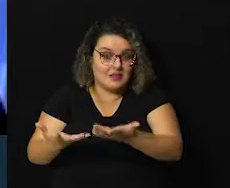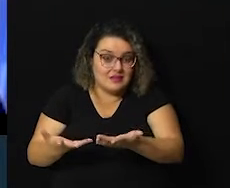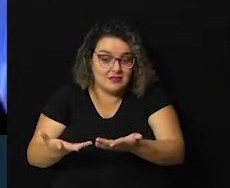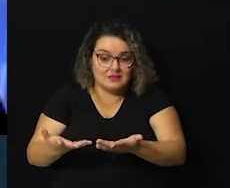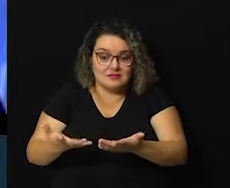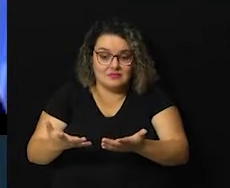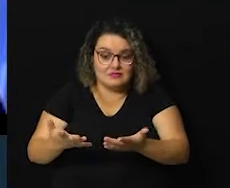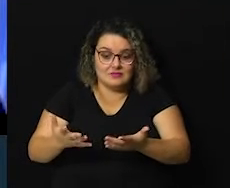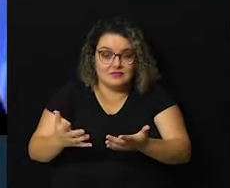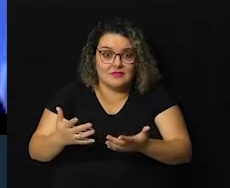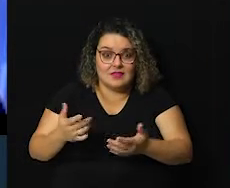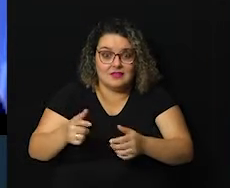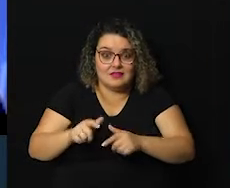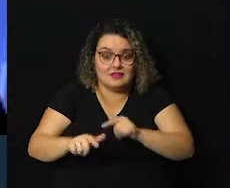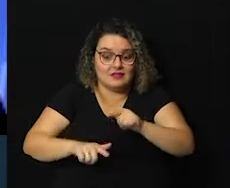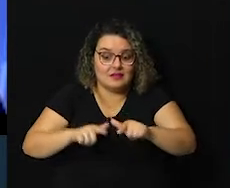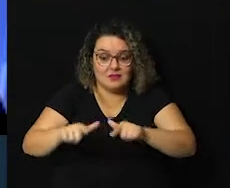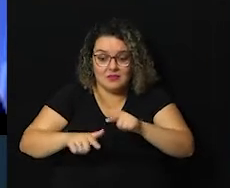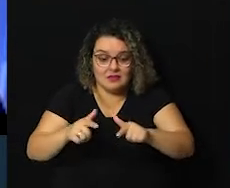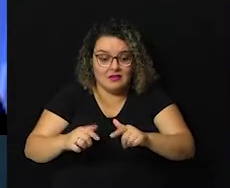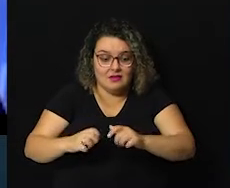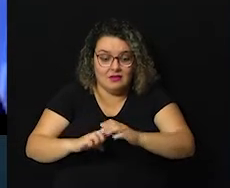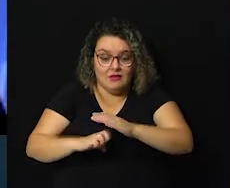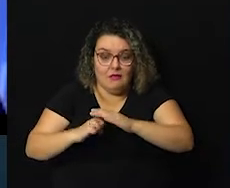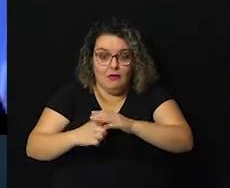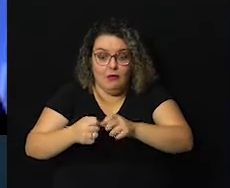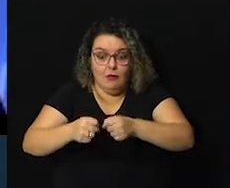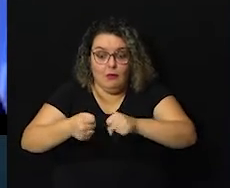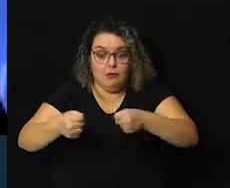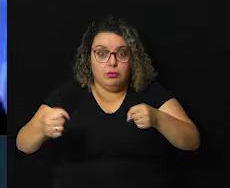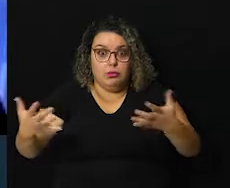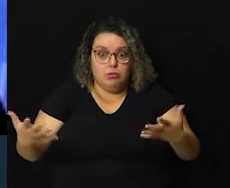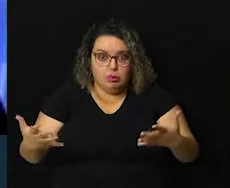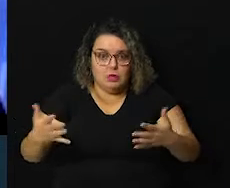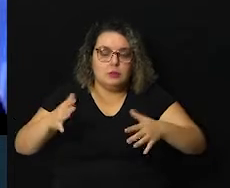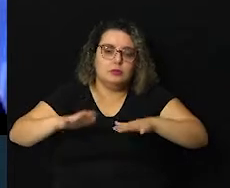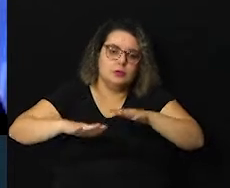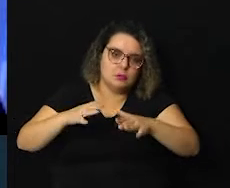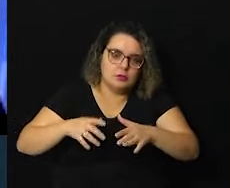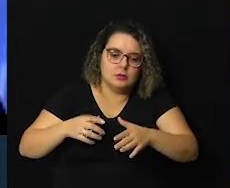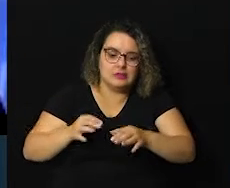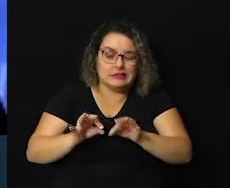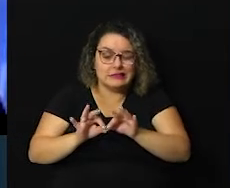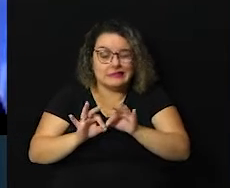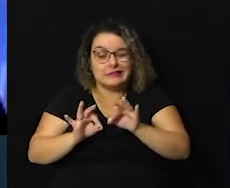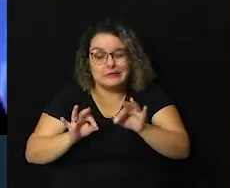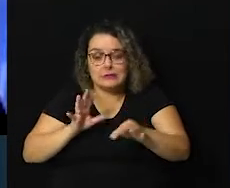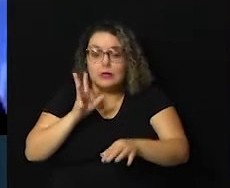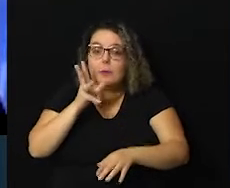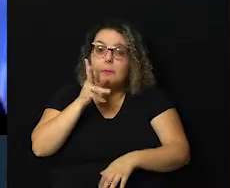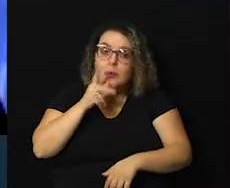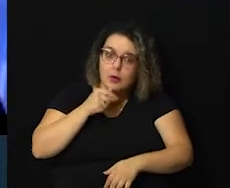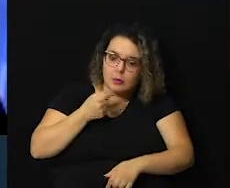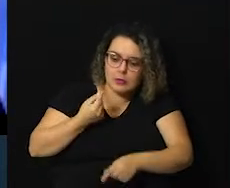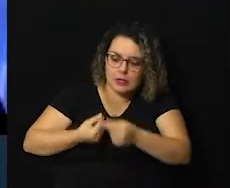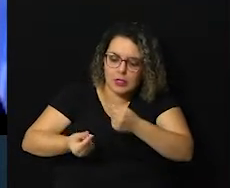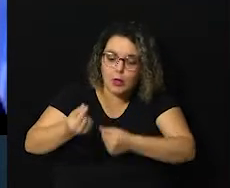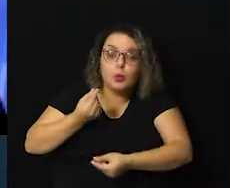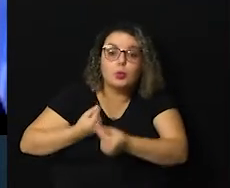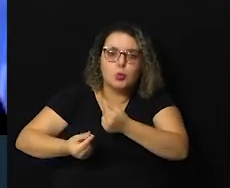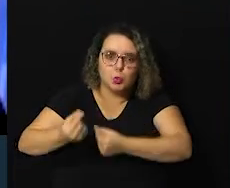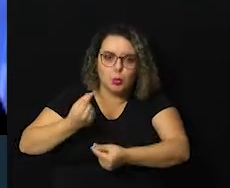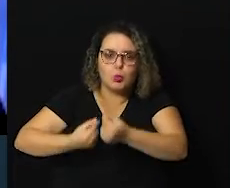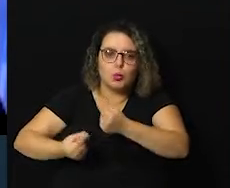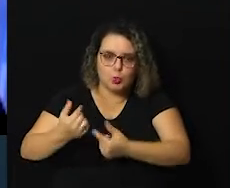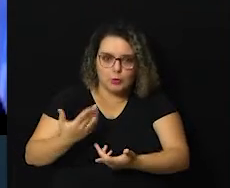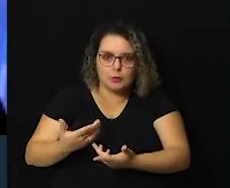é trabalhar com grandes empresas o processo de pagamento por muitas vezes ele se estende um pouco então eu tava